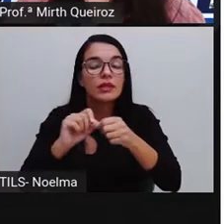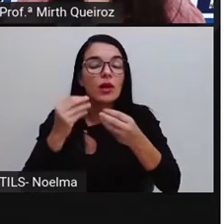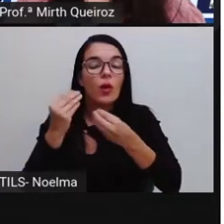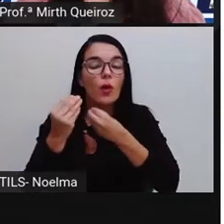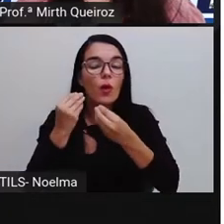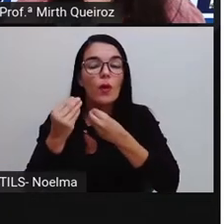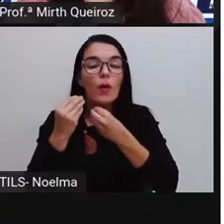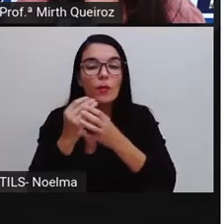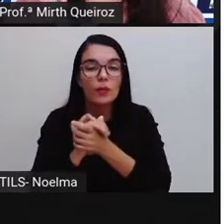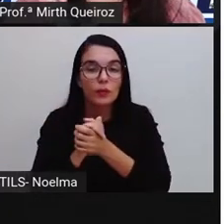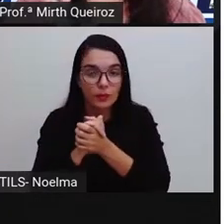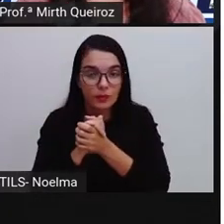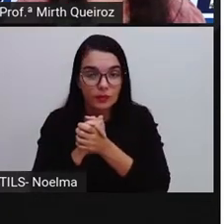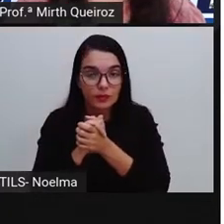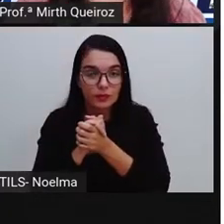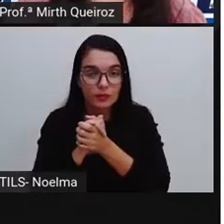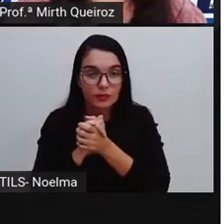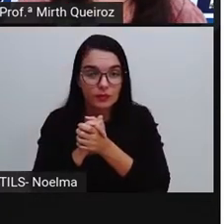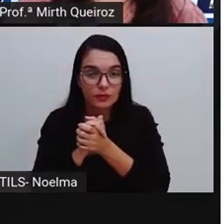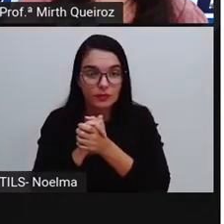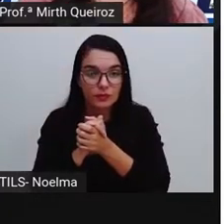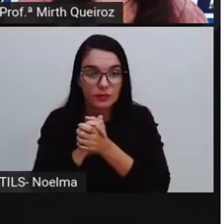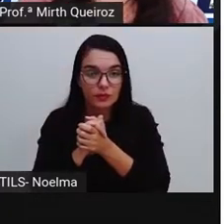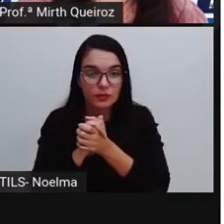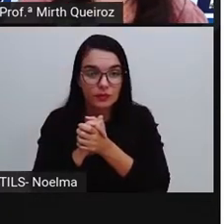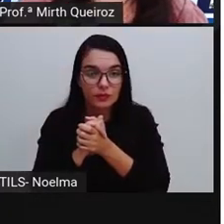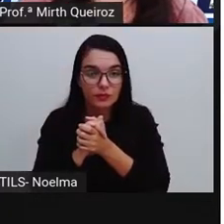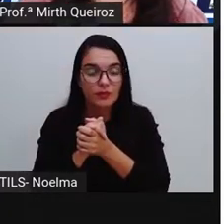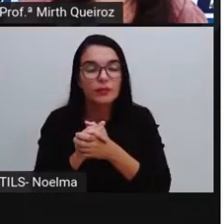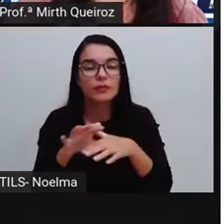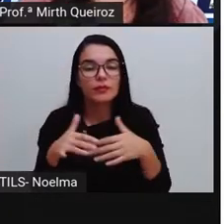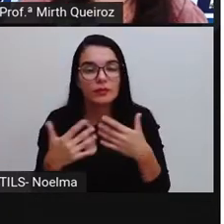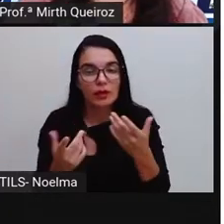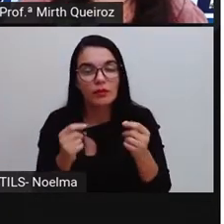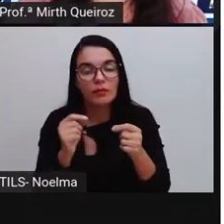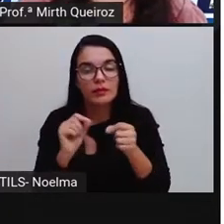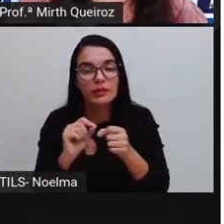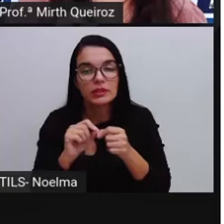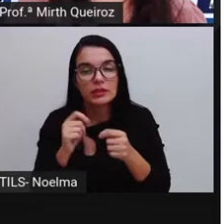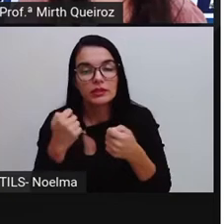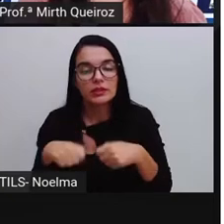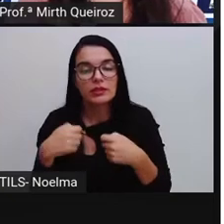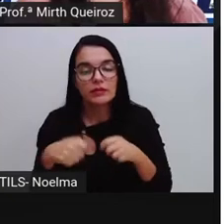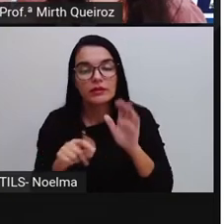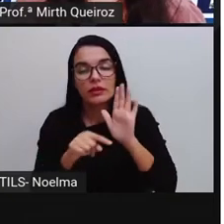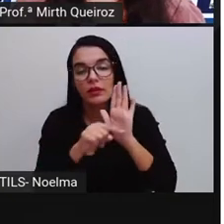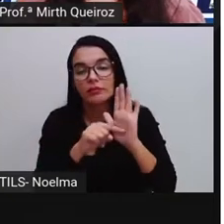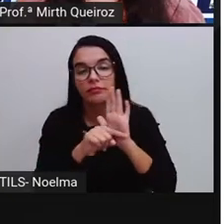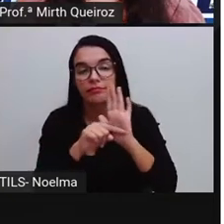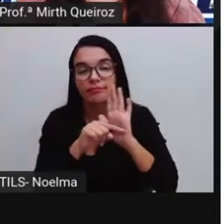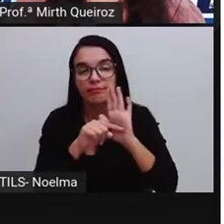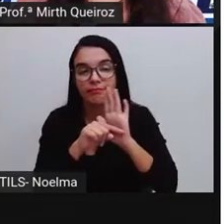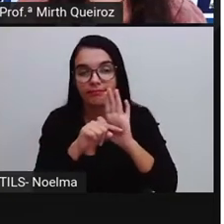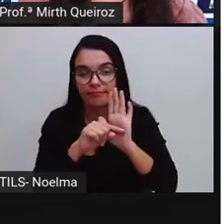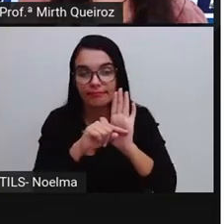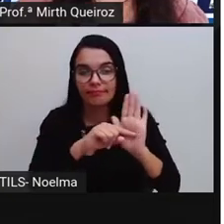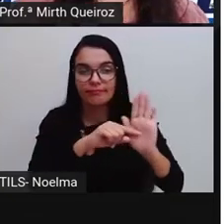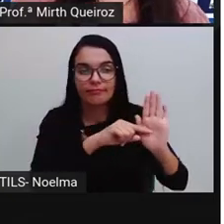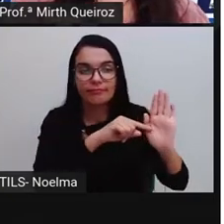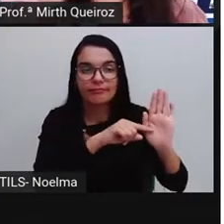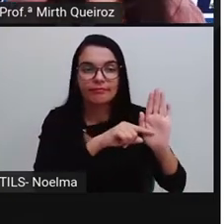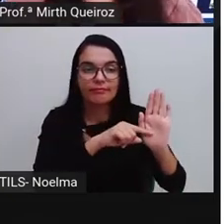conta? Nós temos que realizar o quê? Uma subtração, para a gente saber a diferença que